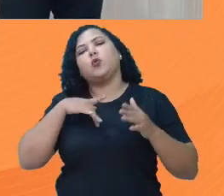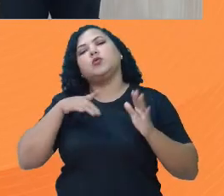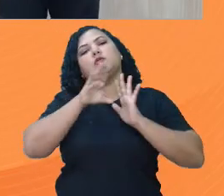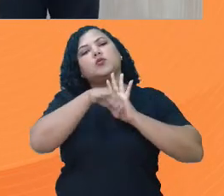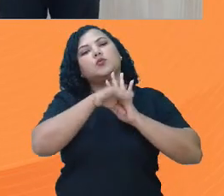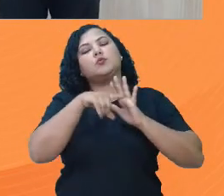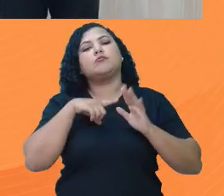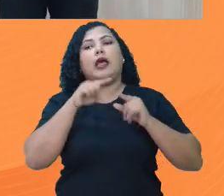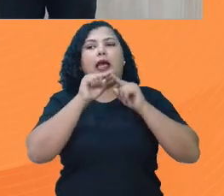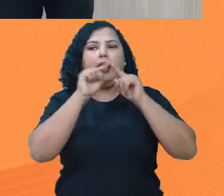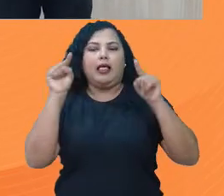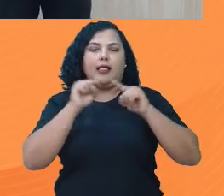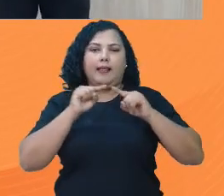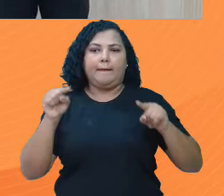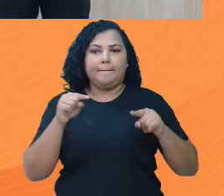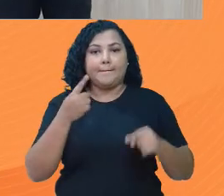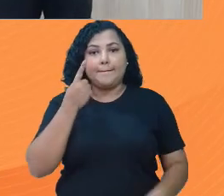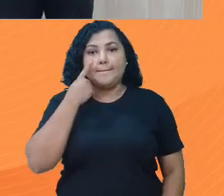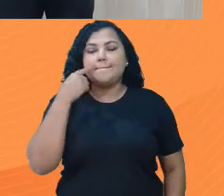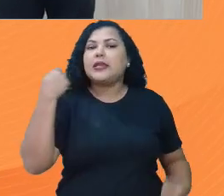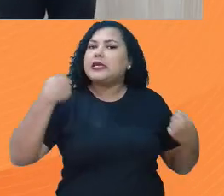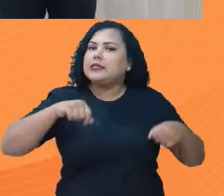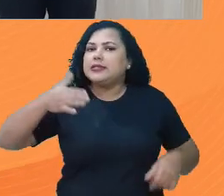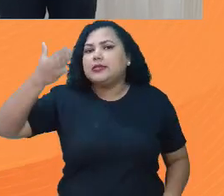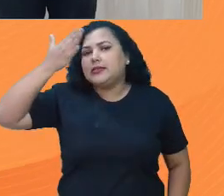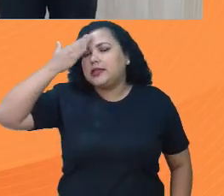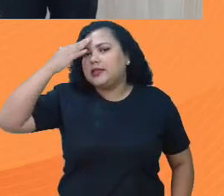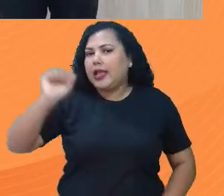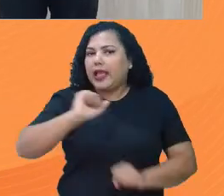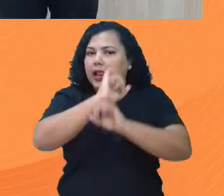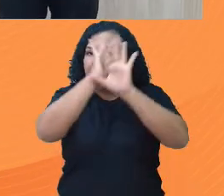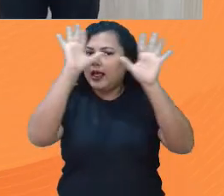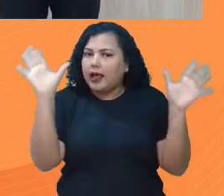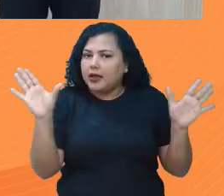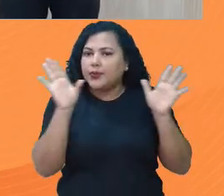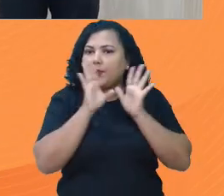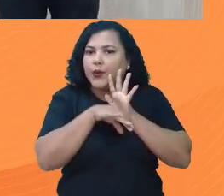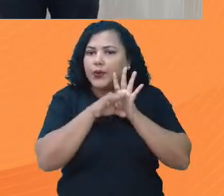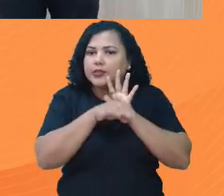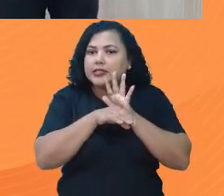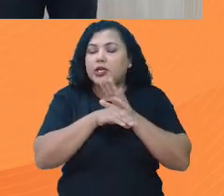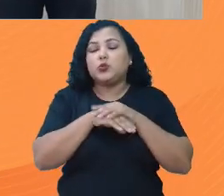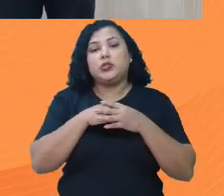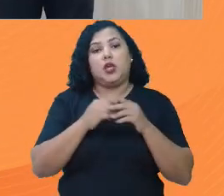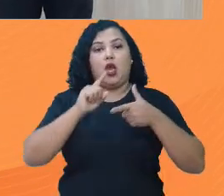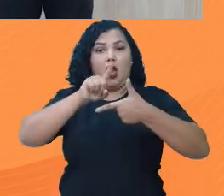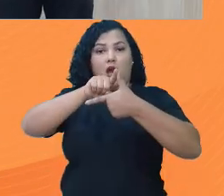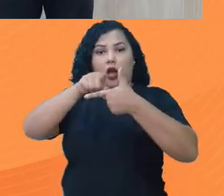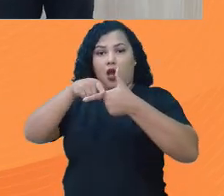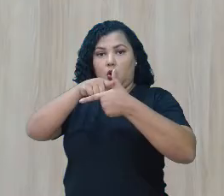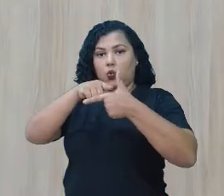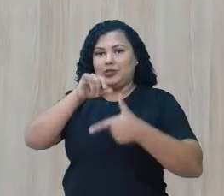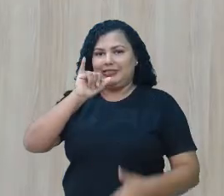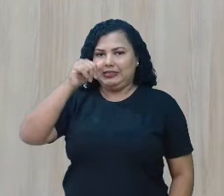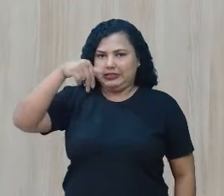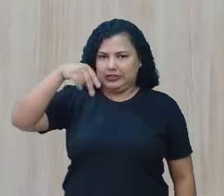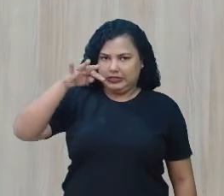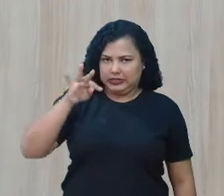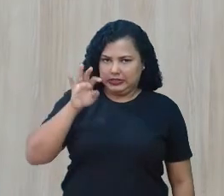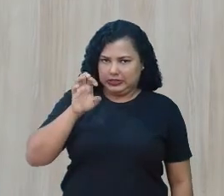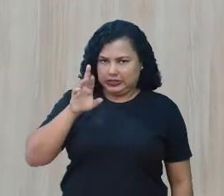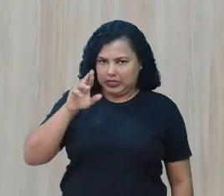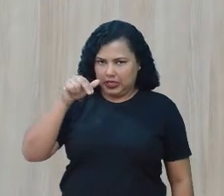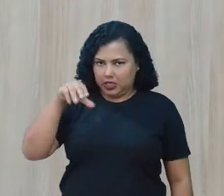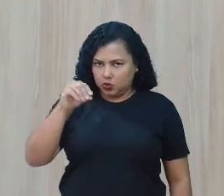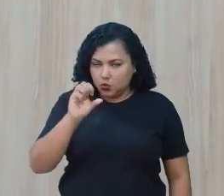colaterais e de ângulos alternos, você precisa entender a definição de ângulos internos e ângulos externos. Então eu trouxe um